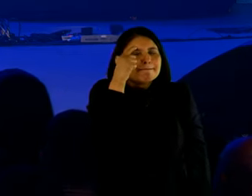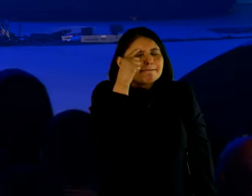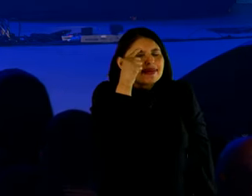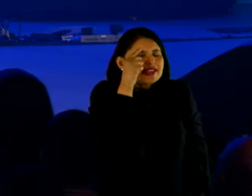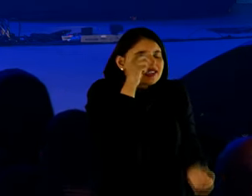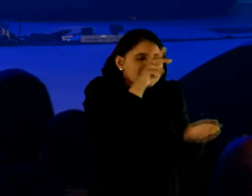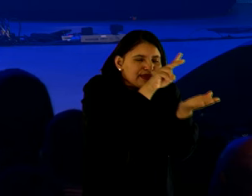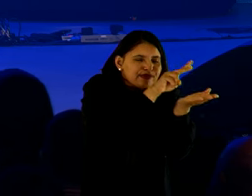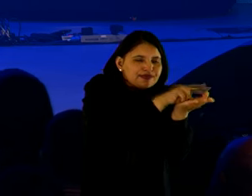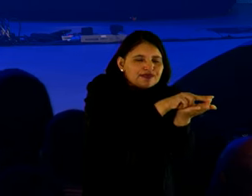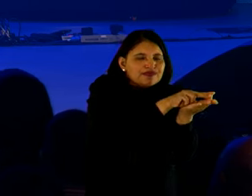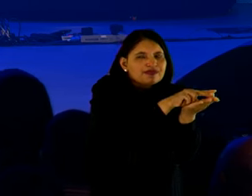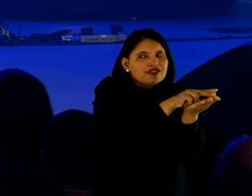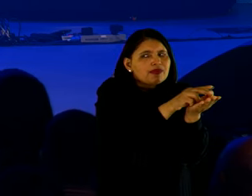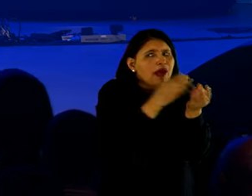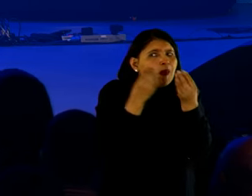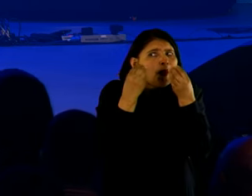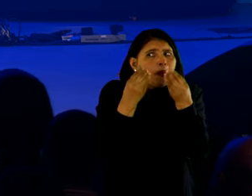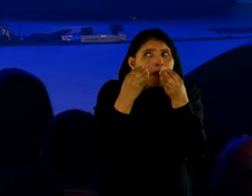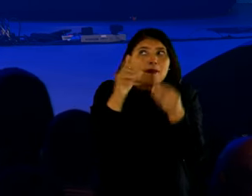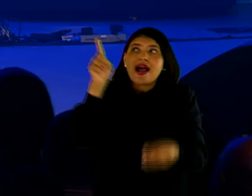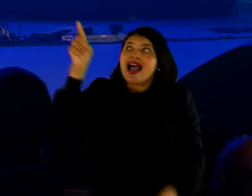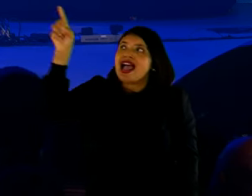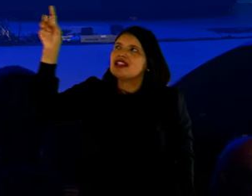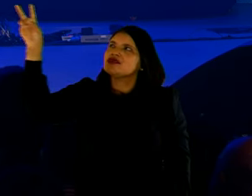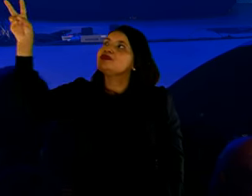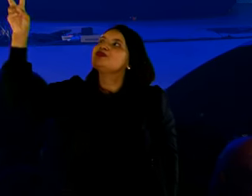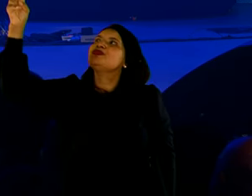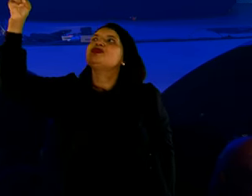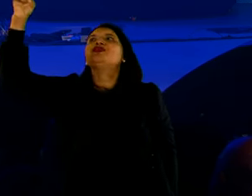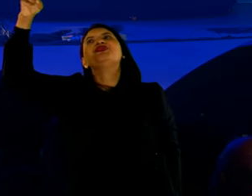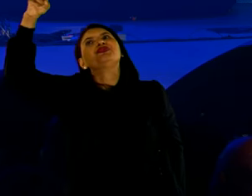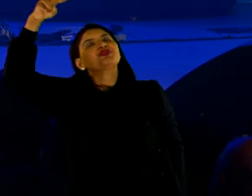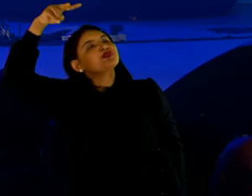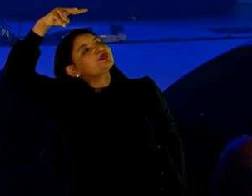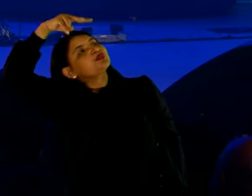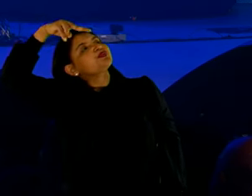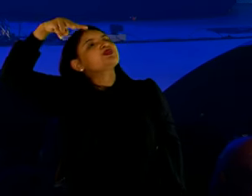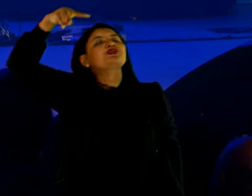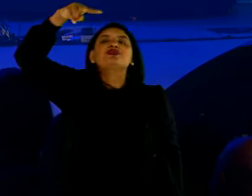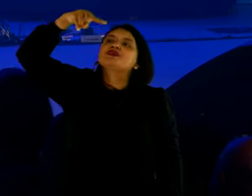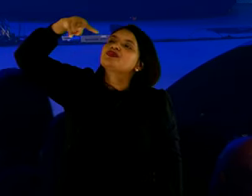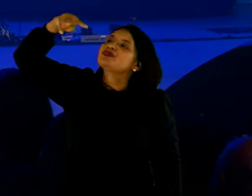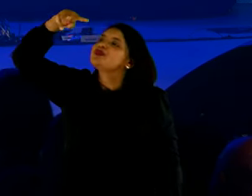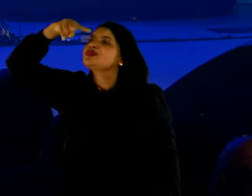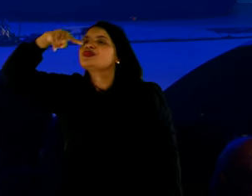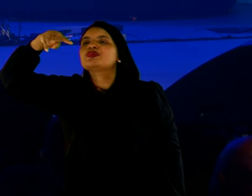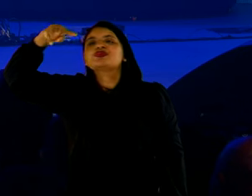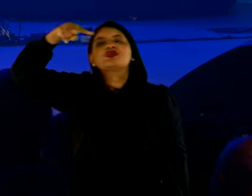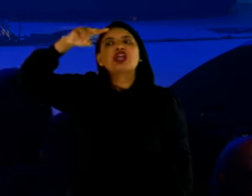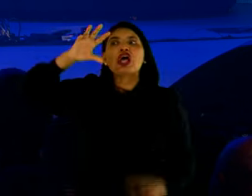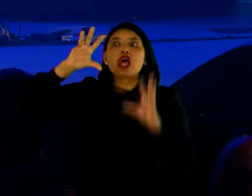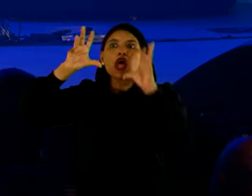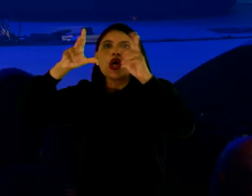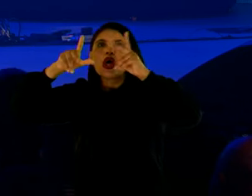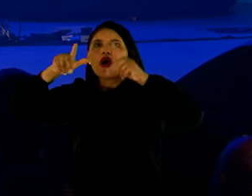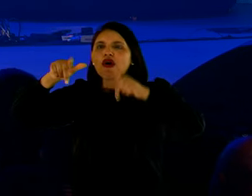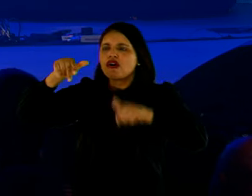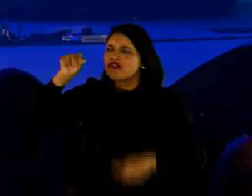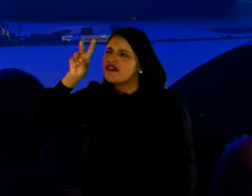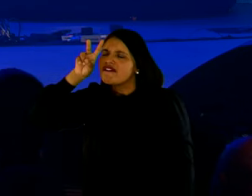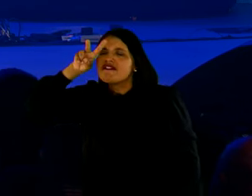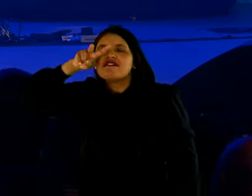de Deus. Ninguém pode fugir do Senhor. Dele é tudo. Céu, a terra, debaixo da terra, tudo